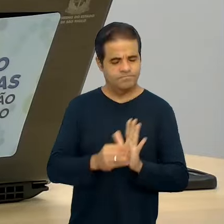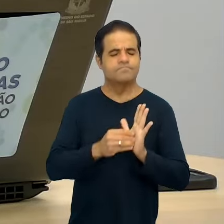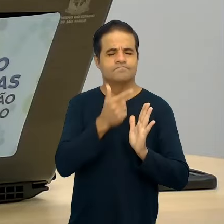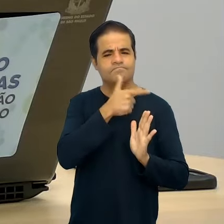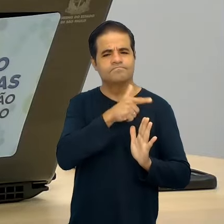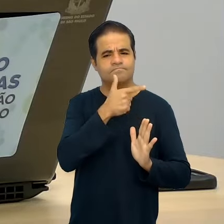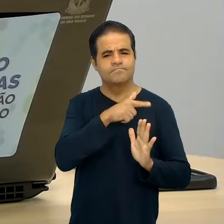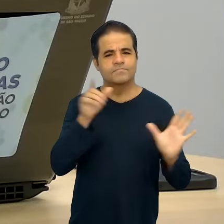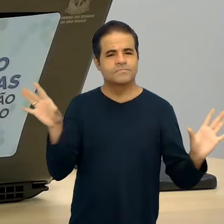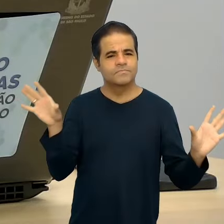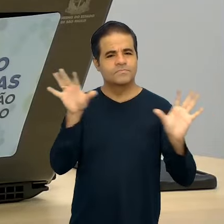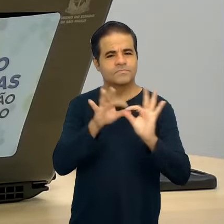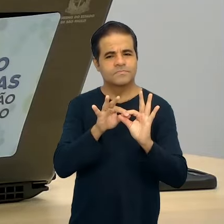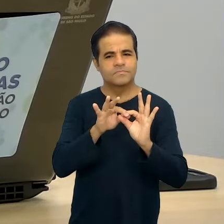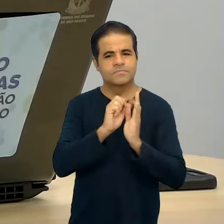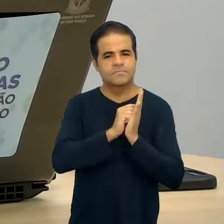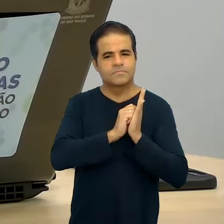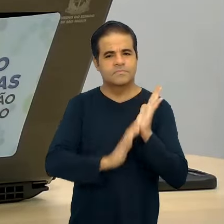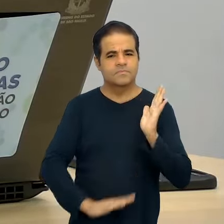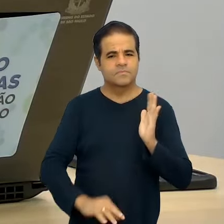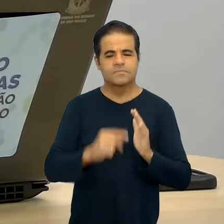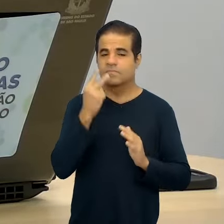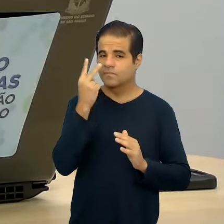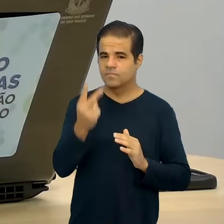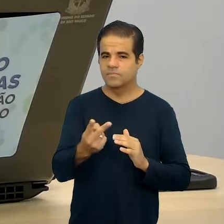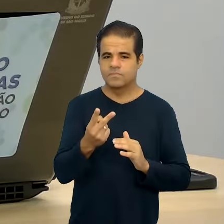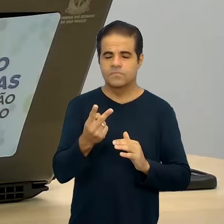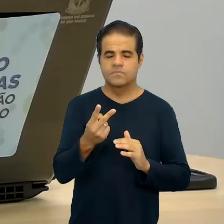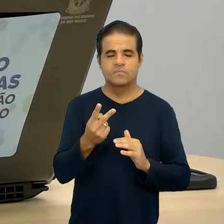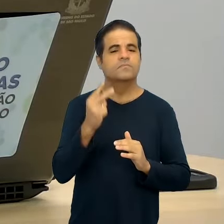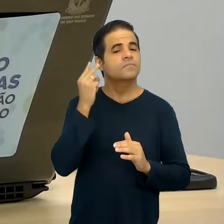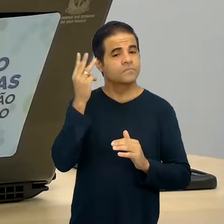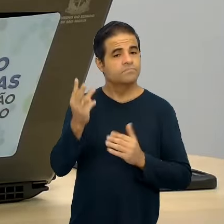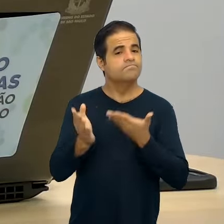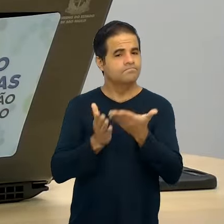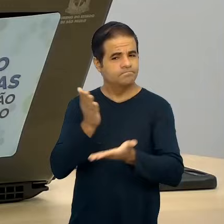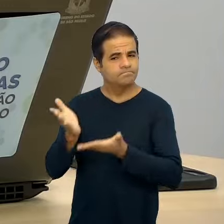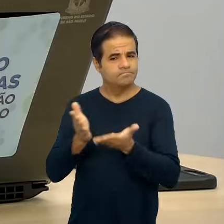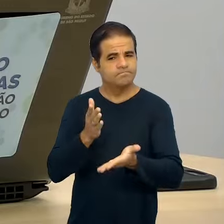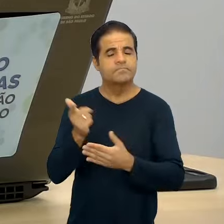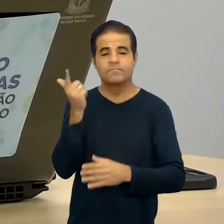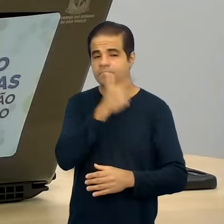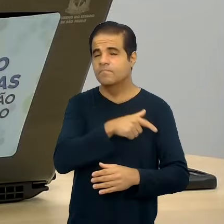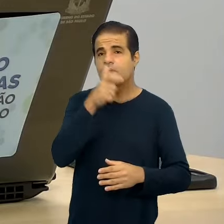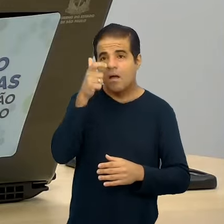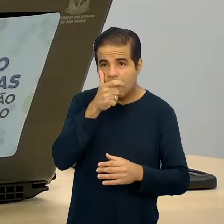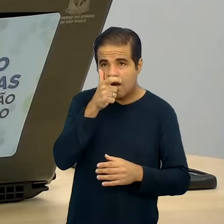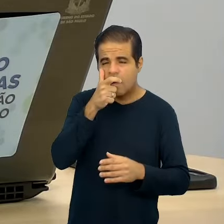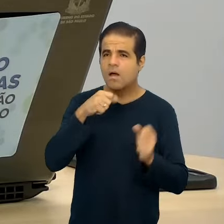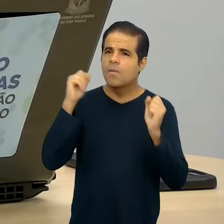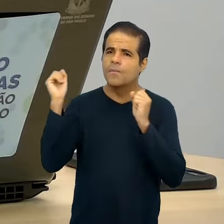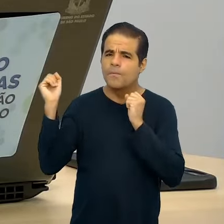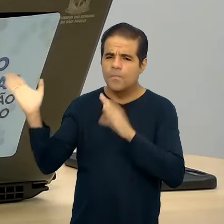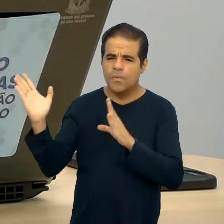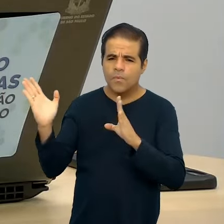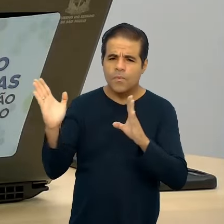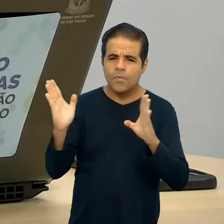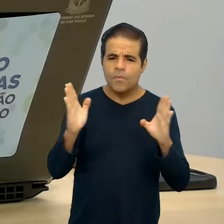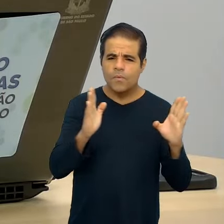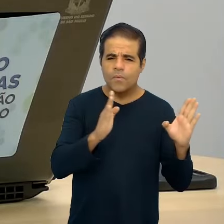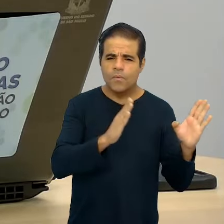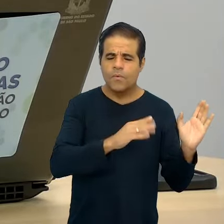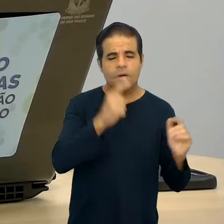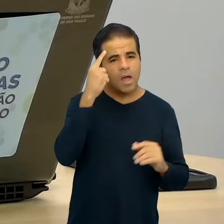consegue fazer um link com a atividade 2 que foi tratada no componente 3. E aí você consegue assistir para saber mais ou menos qual foi a ideia